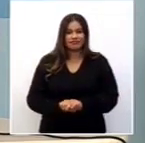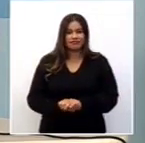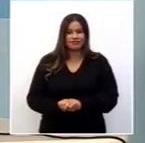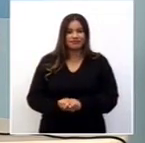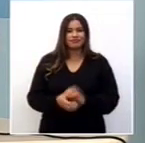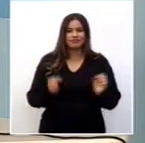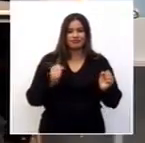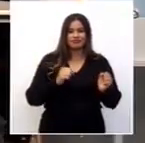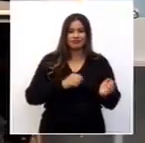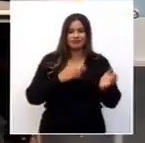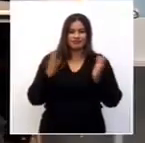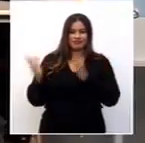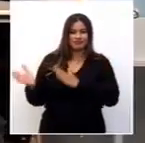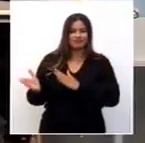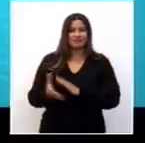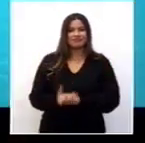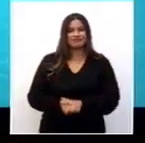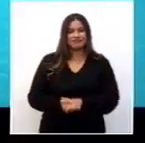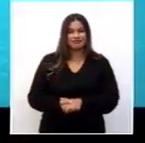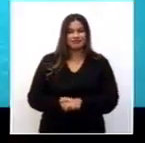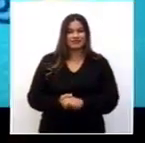Vamos ao vídeo?